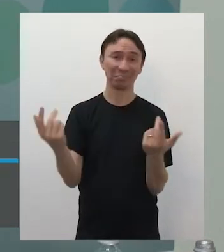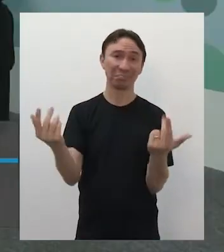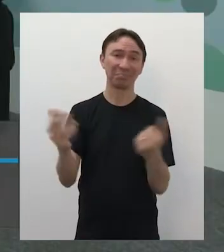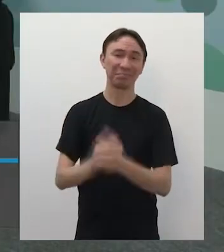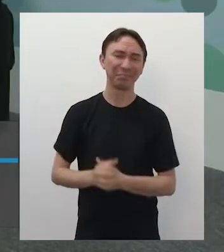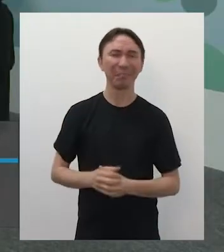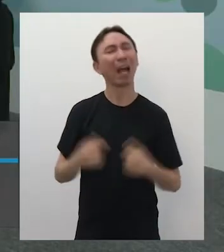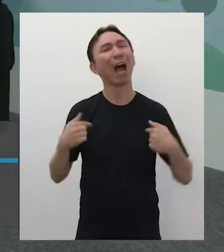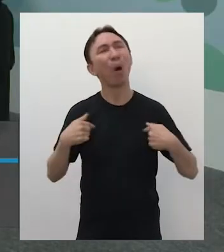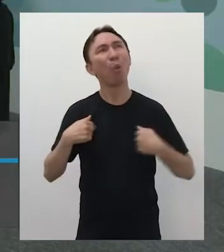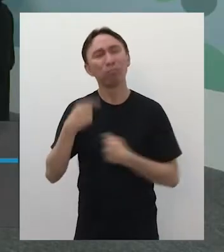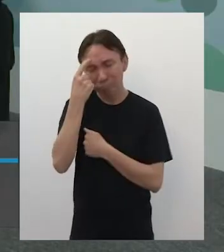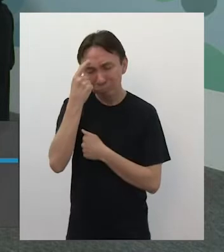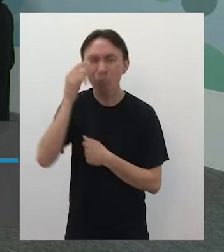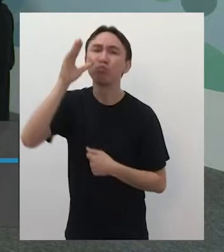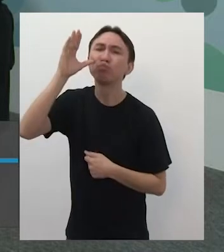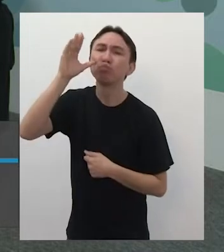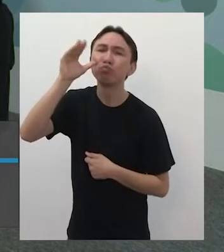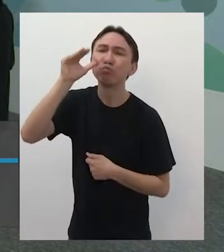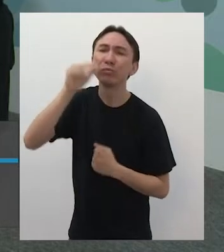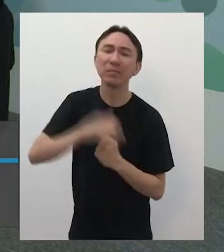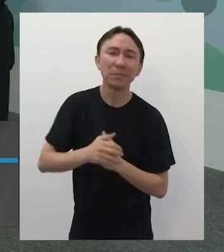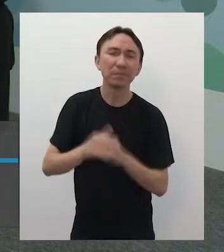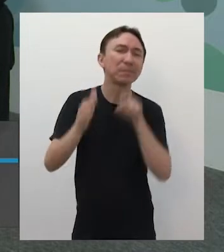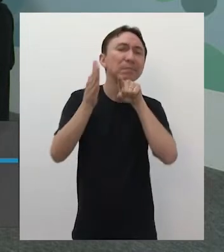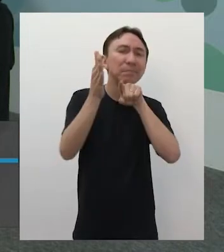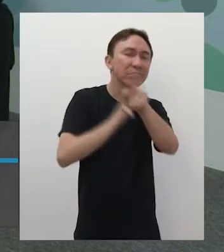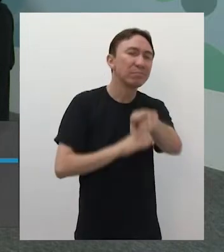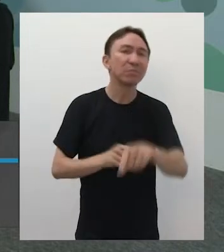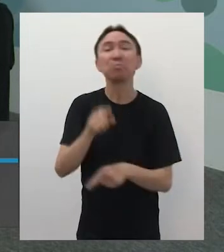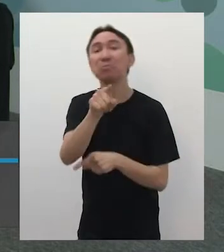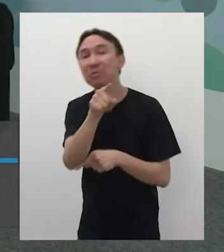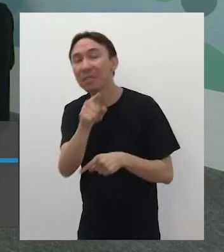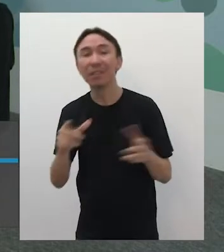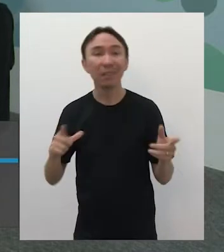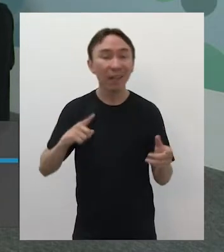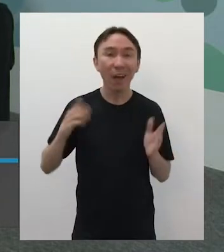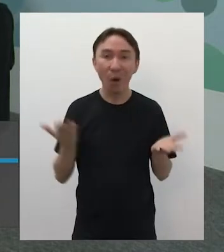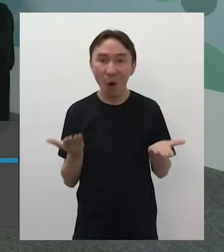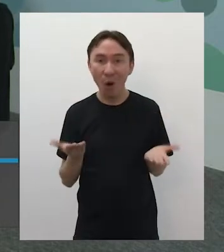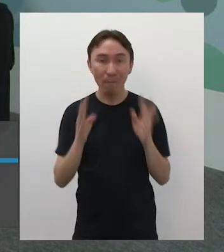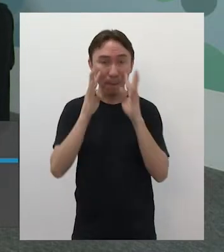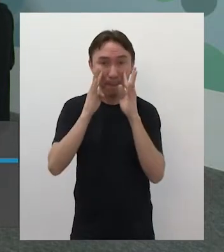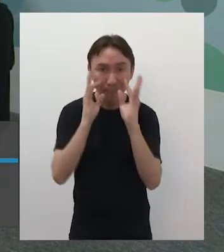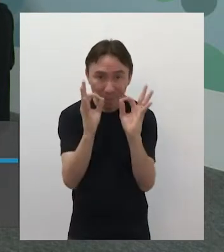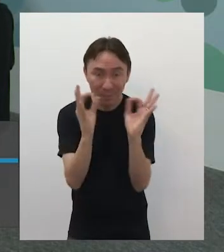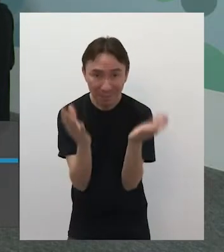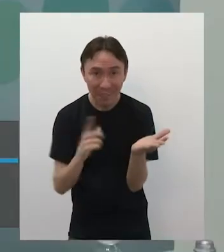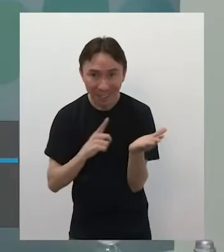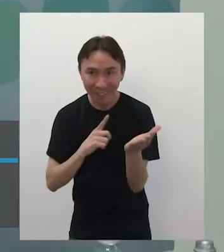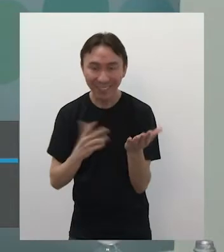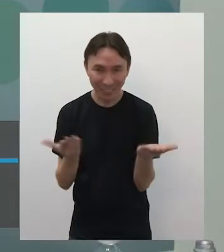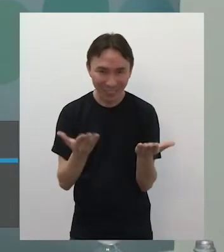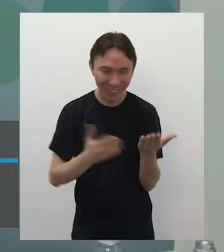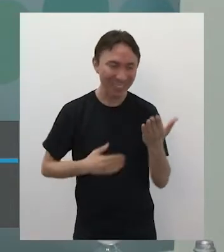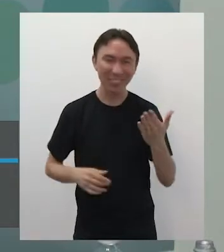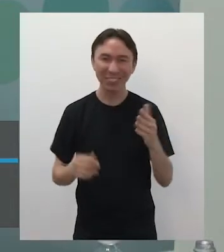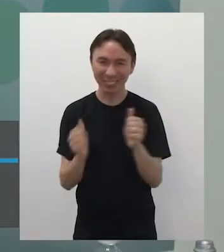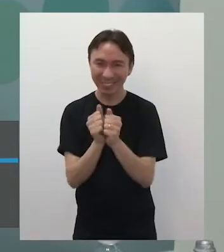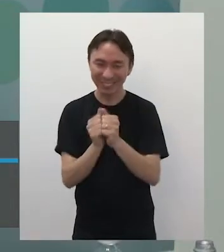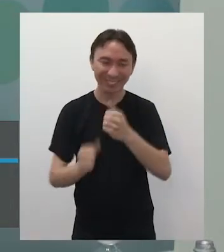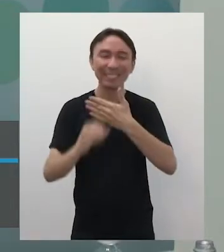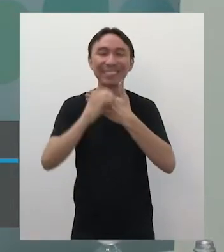Ai, que bacana, viu, Ana? Obrigada, viu, pelos seus comentários aí. Eu acho que a gente já meio que esclareceu, será? Ajudou?